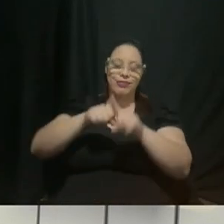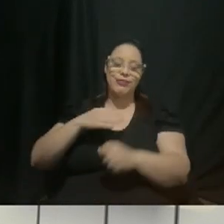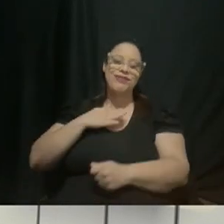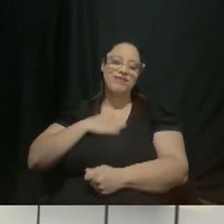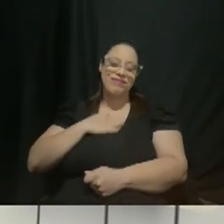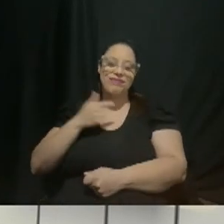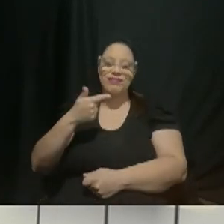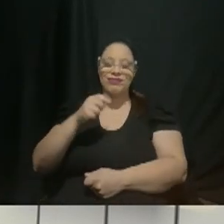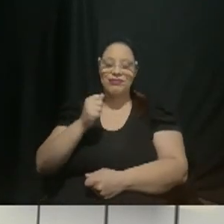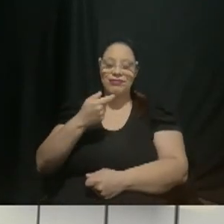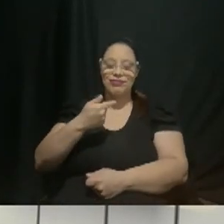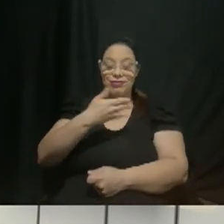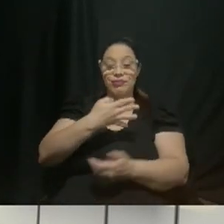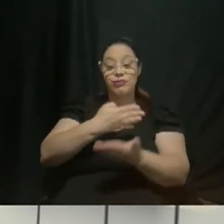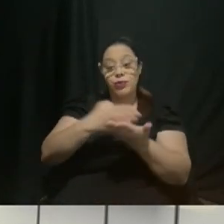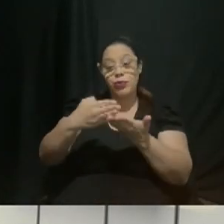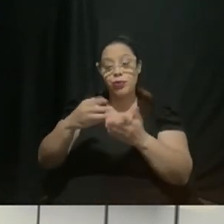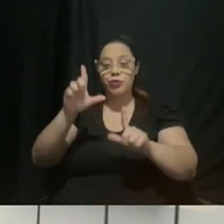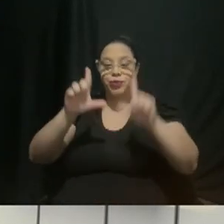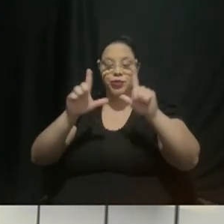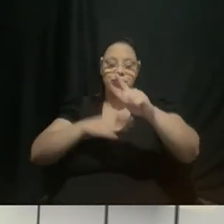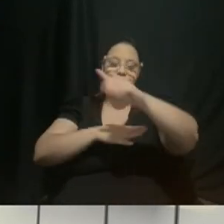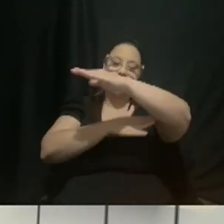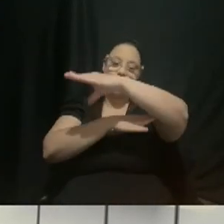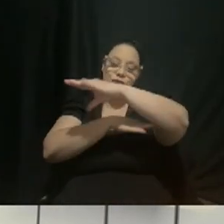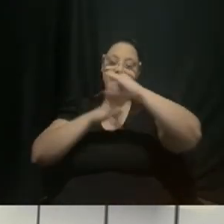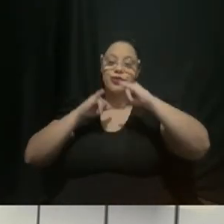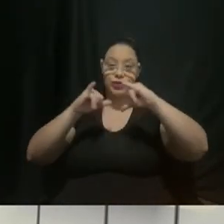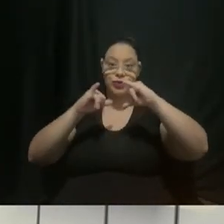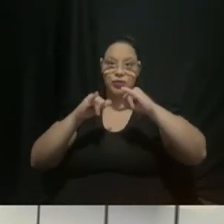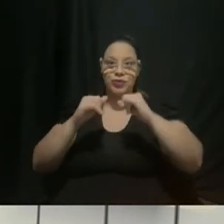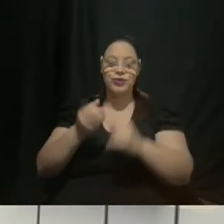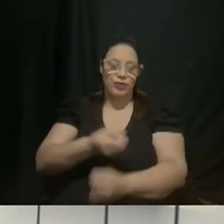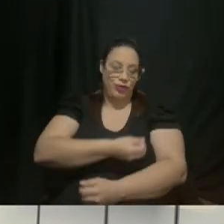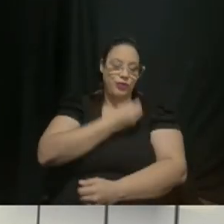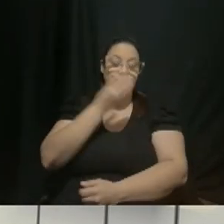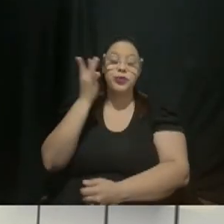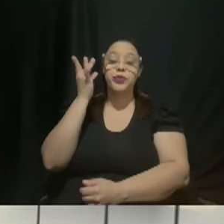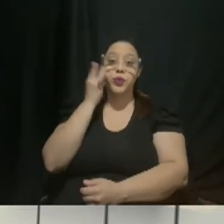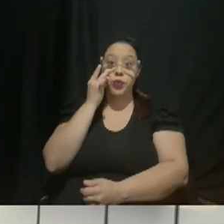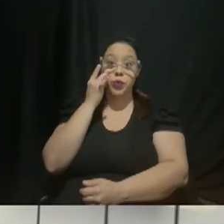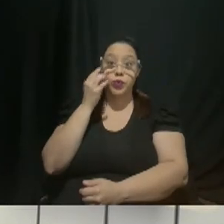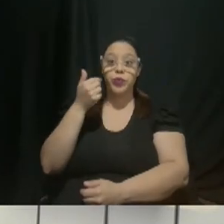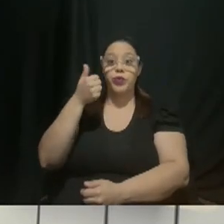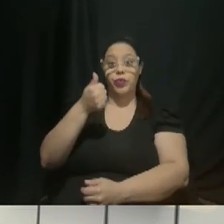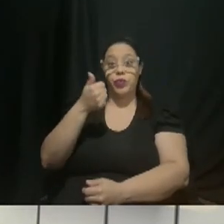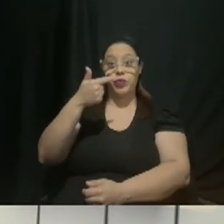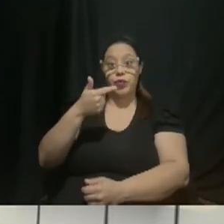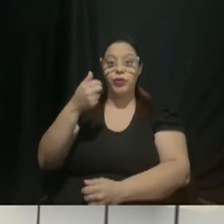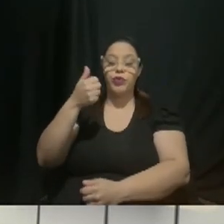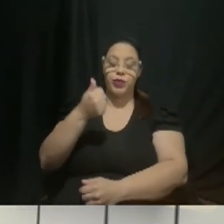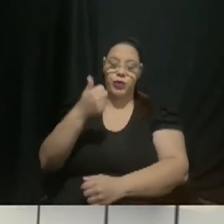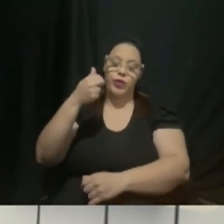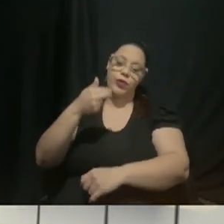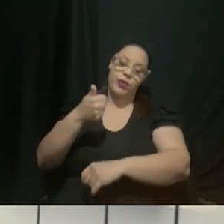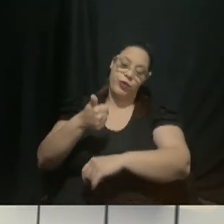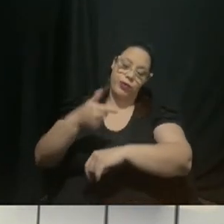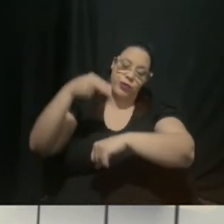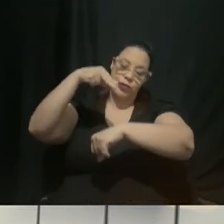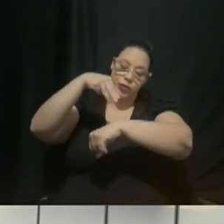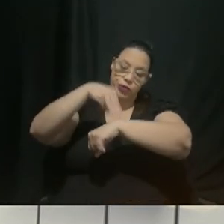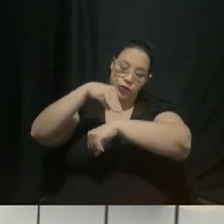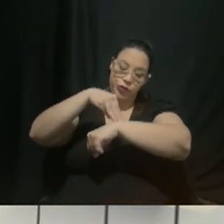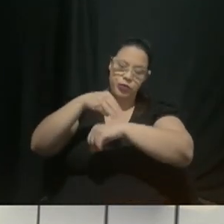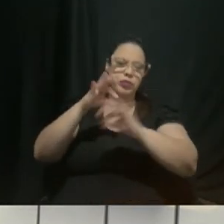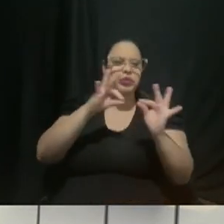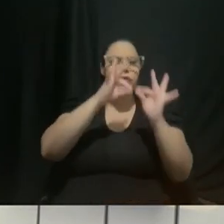agora o Jornal Câmara Notícia ao vivo, meio-dia mais 12 minutos. Muito obrigado pela sua companhia, pela sua audiência